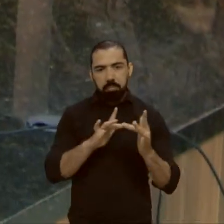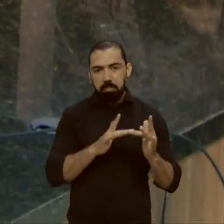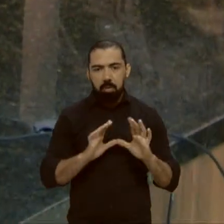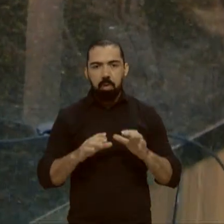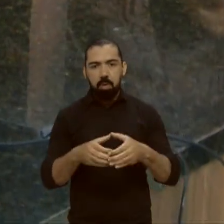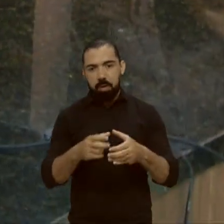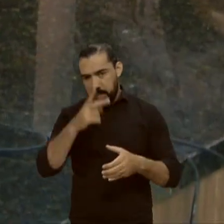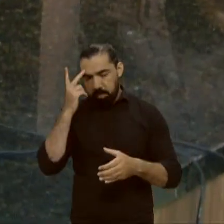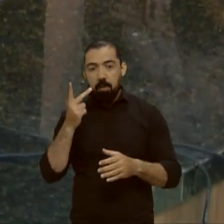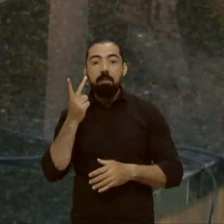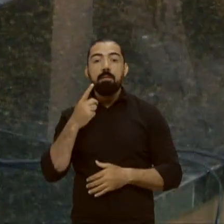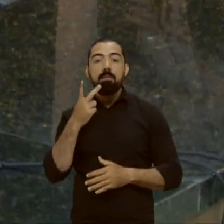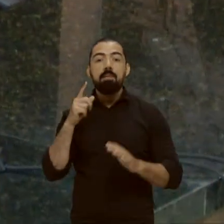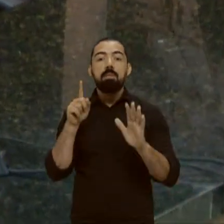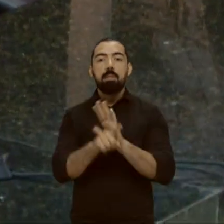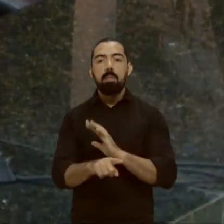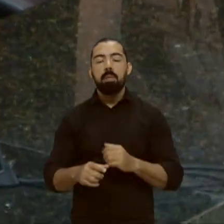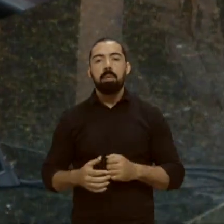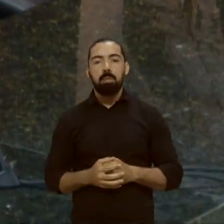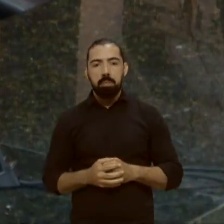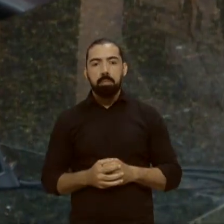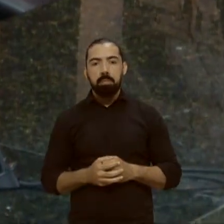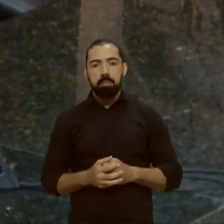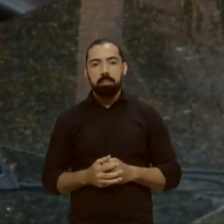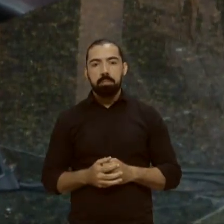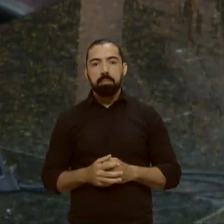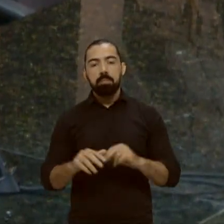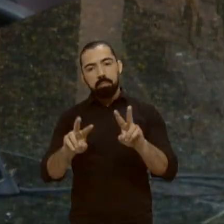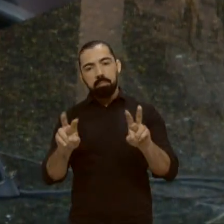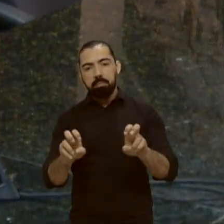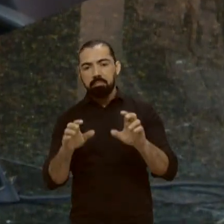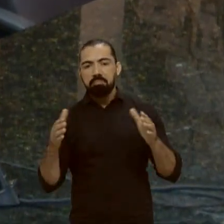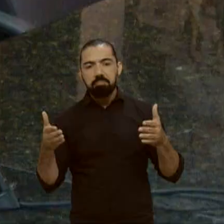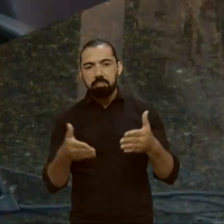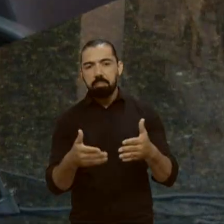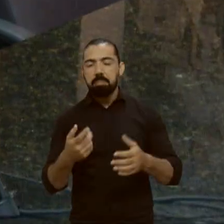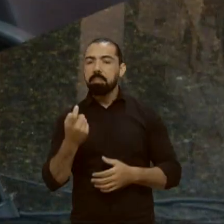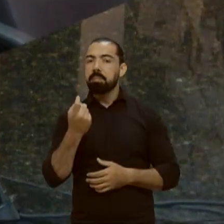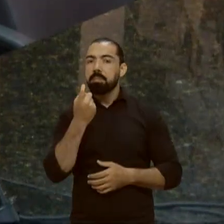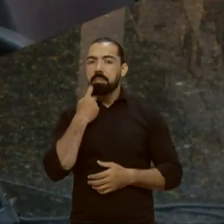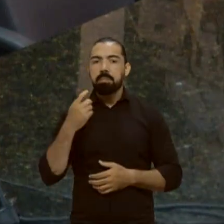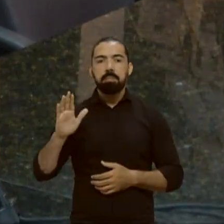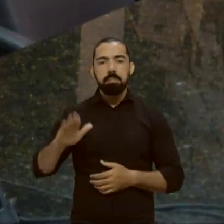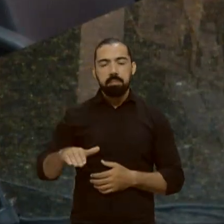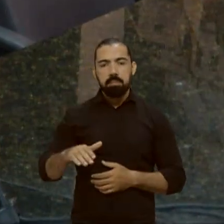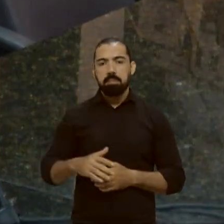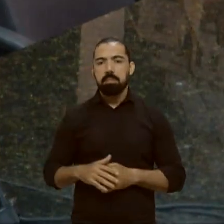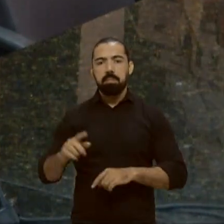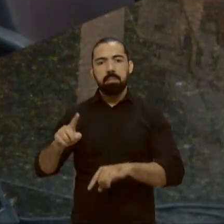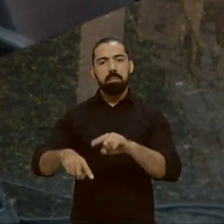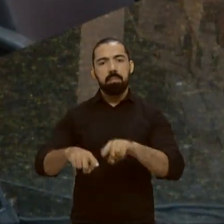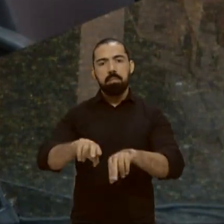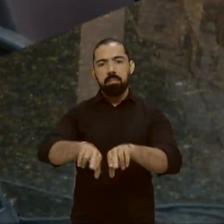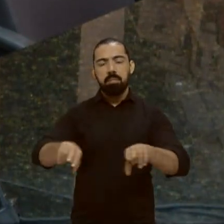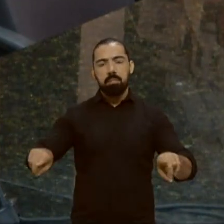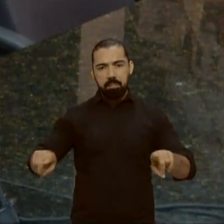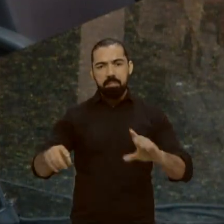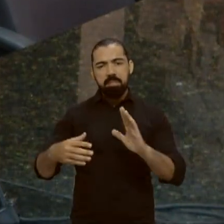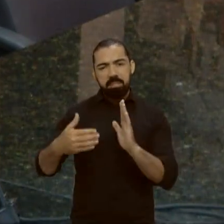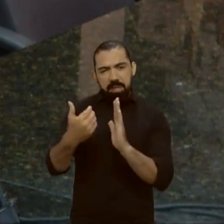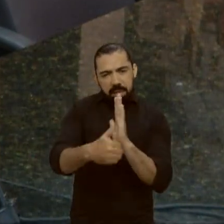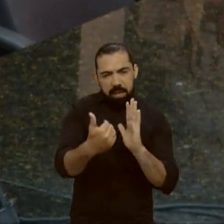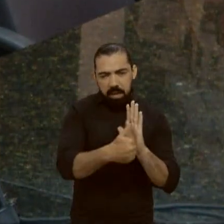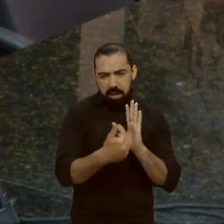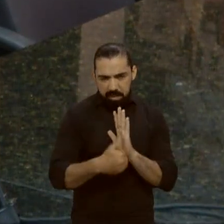muitos fortalezenses querem saber. Agora sim, relacionado ao Black Friday. Esses produtos de ofertas e descontos